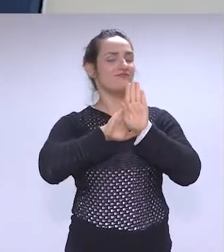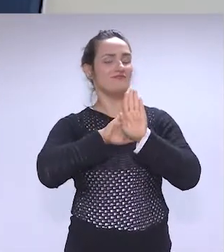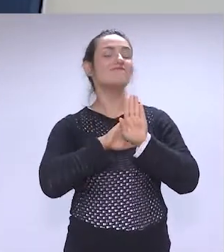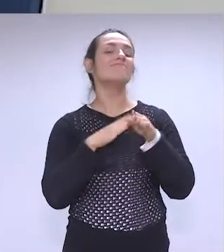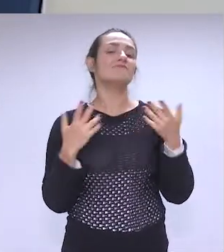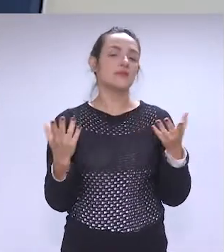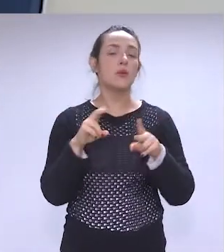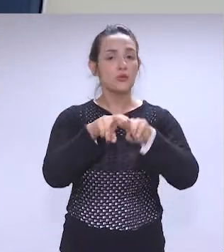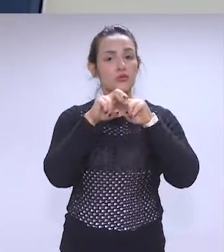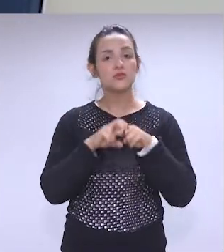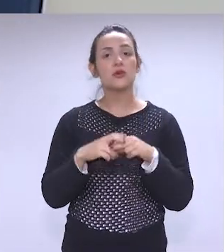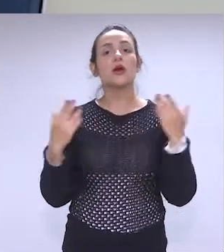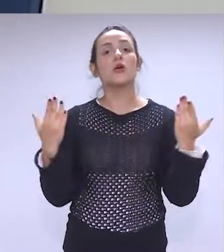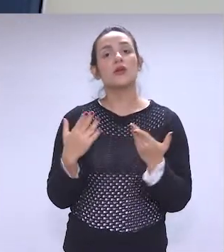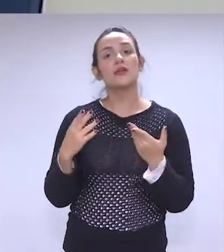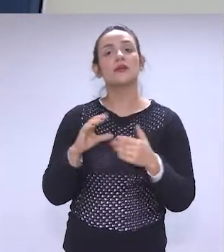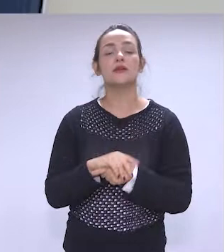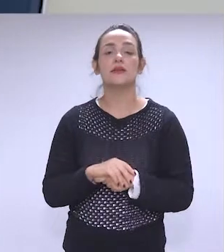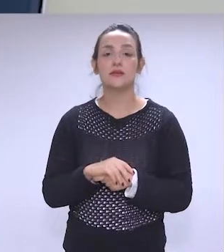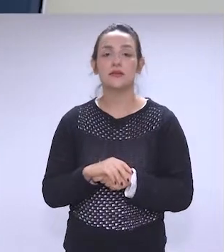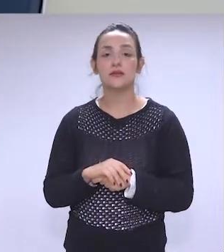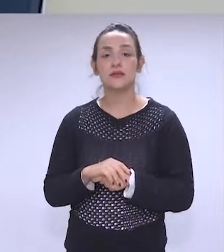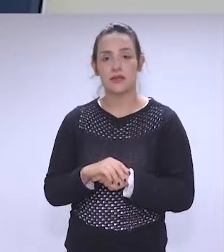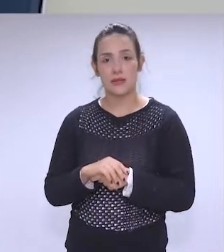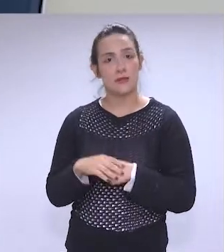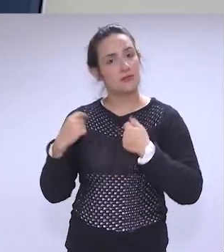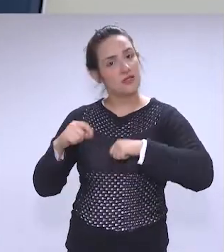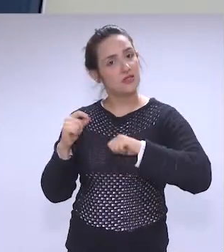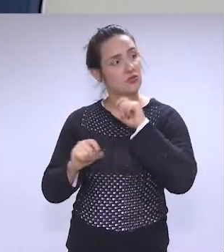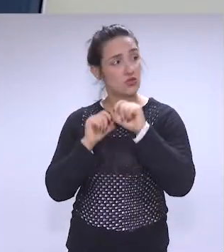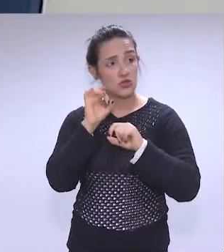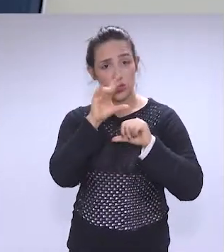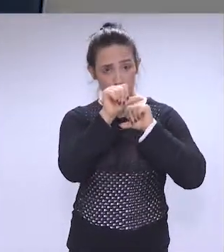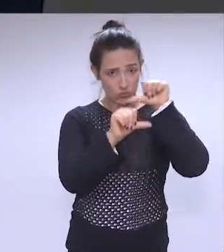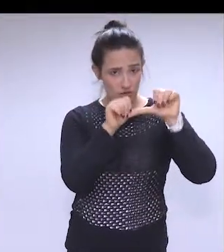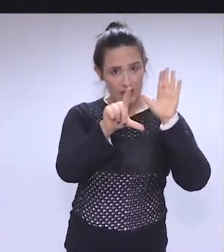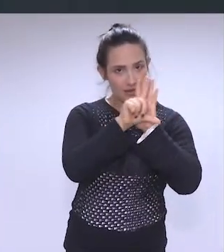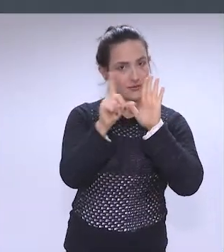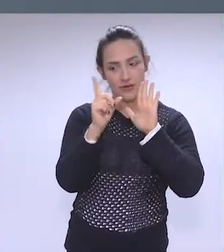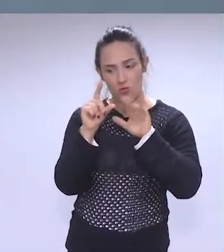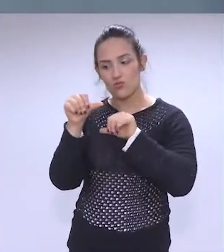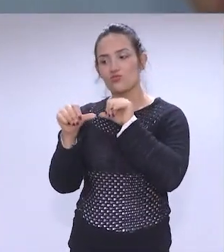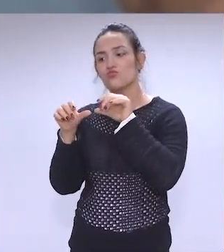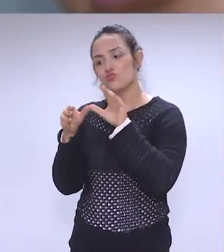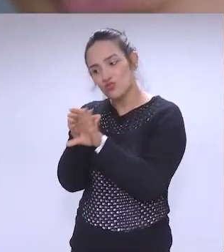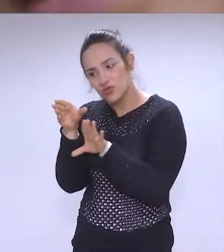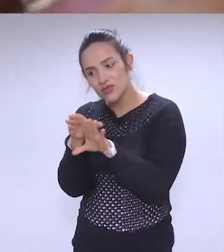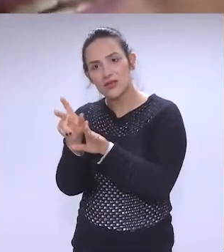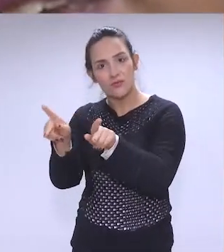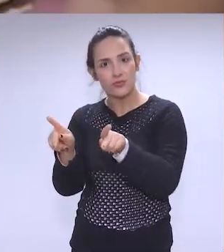nas normas sociais, a gente precisa de muito mais do que mudar a lei.